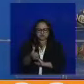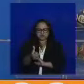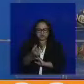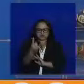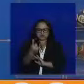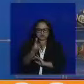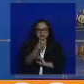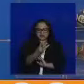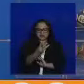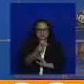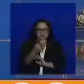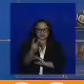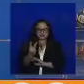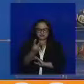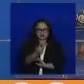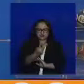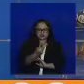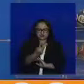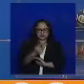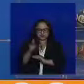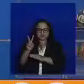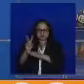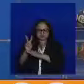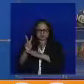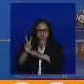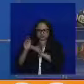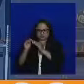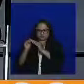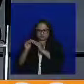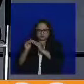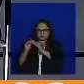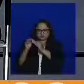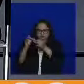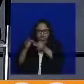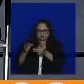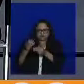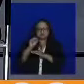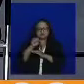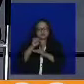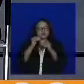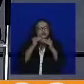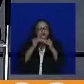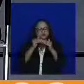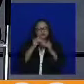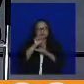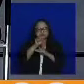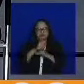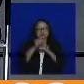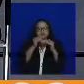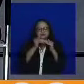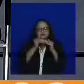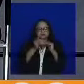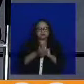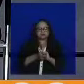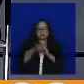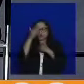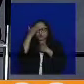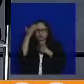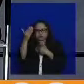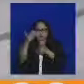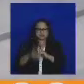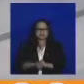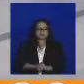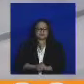66, 13 e 22. As auditoras confirmam? Sim, confirmam. Sim, confirmo.